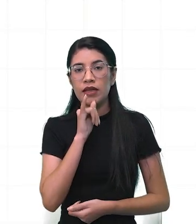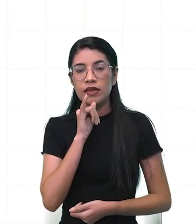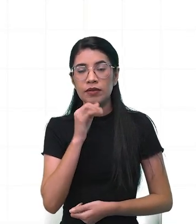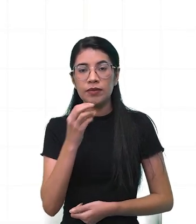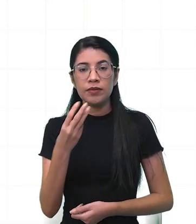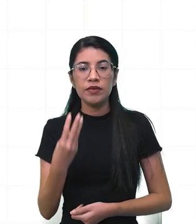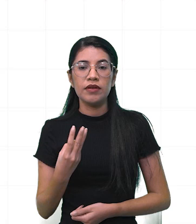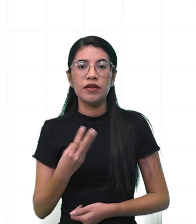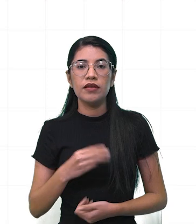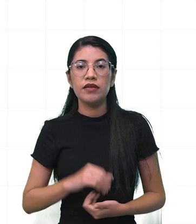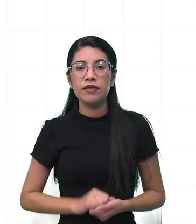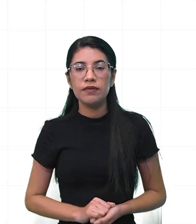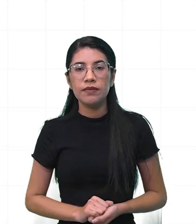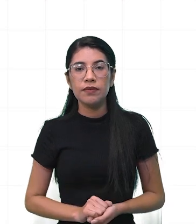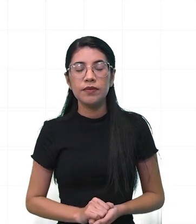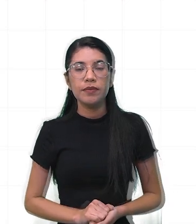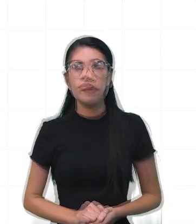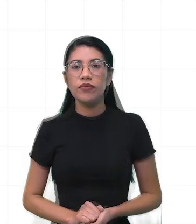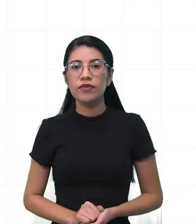só.